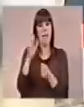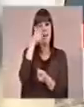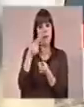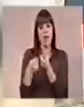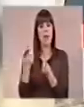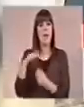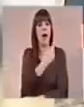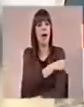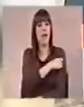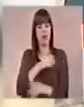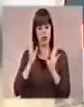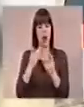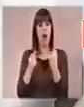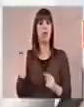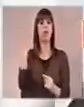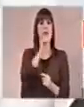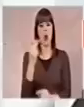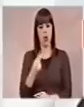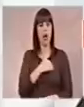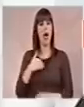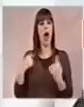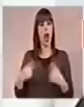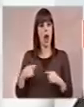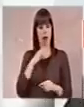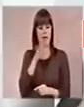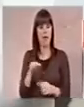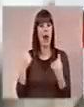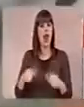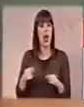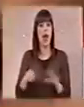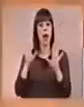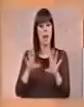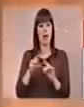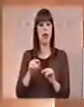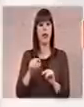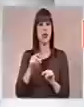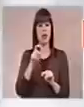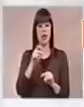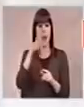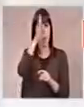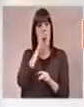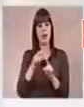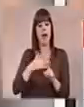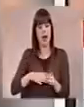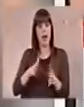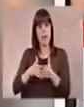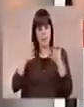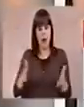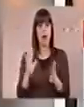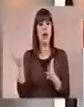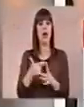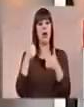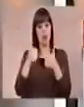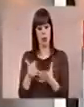utente. Existem já alguns nas unidades de saúde familiar, mas Adalberto Campos Fernandes quer aumentar o número. As